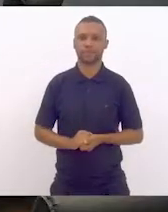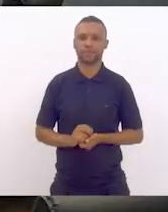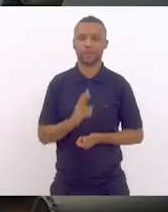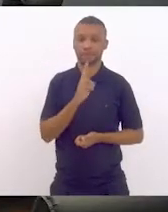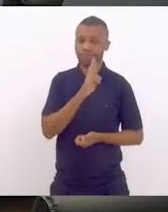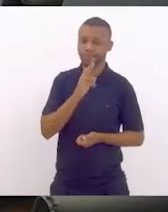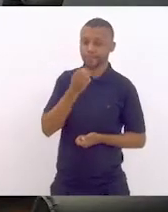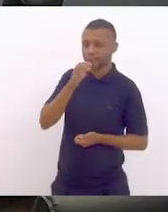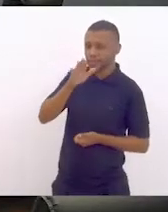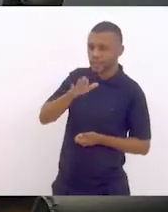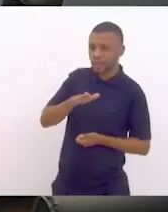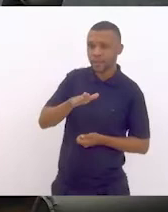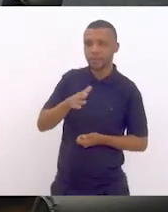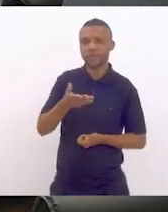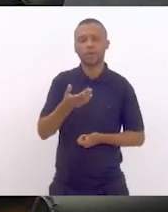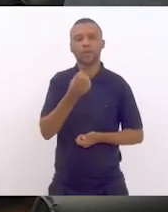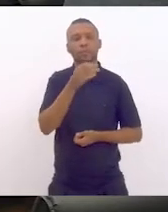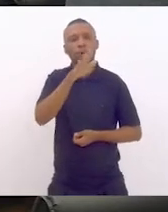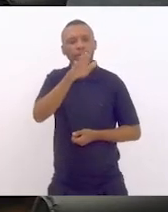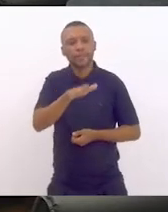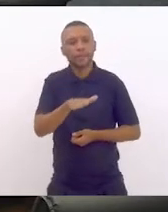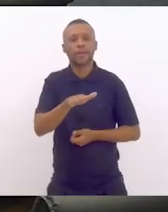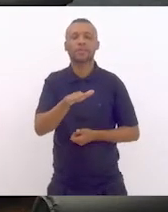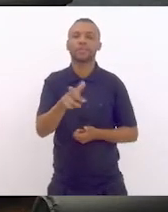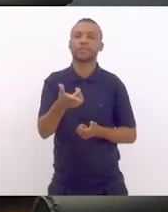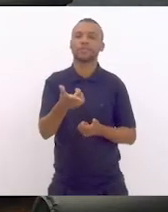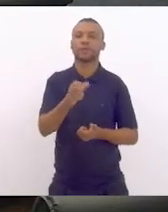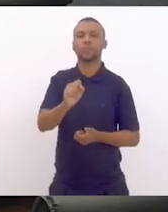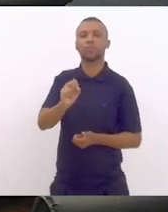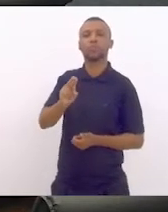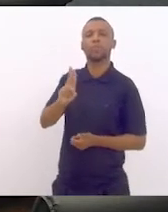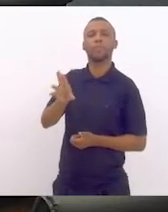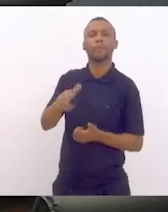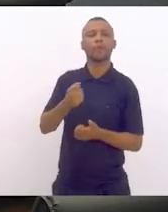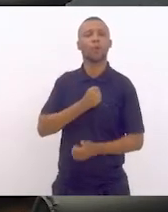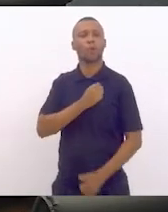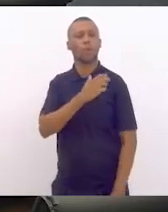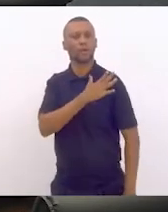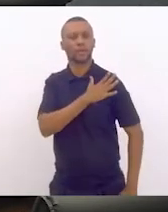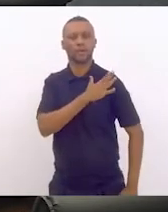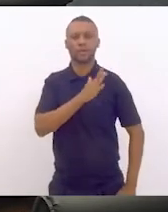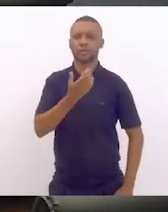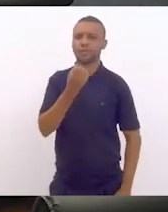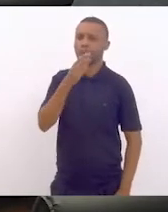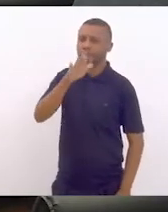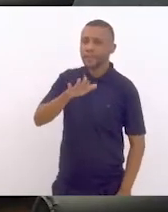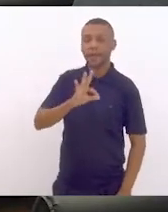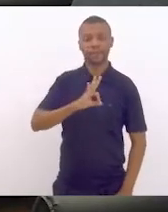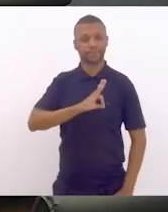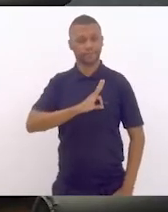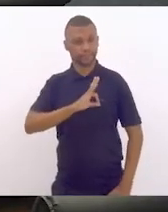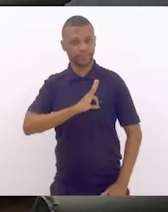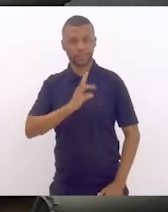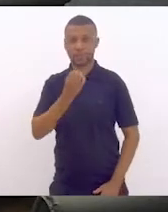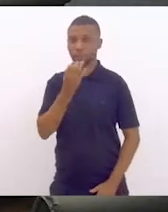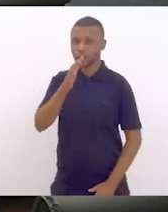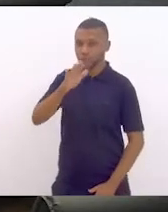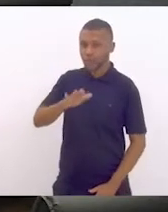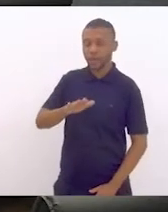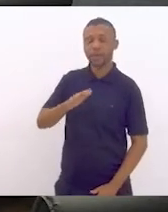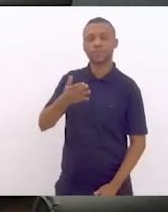Boa tarde, Samuel. Tudo bem, amigo? Boa tarde, Sub. Boa. Boa tarde, deputada Marta Rocha, deputado Jorge